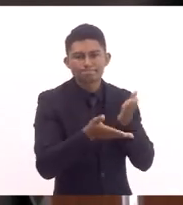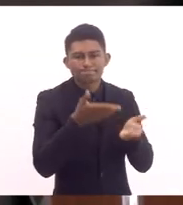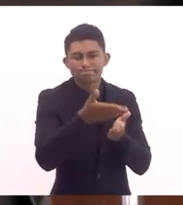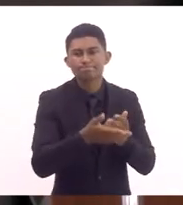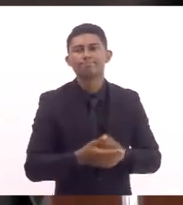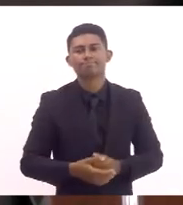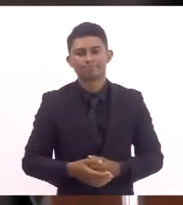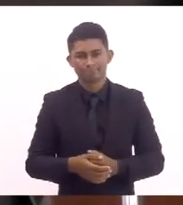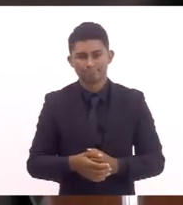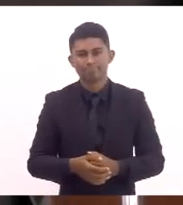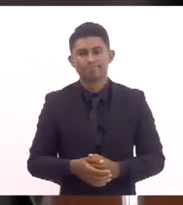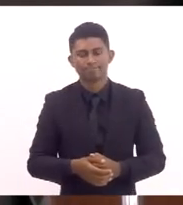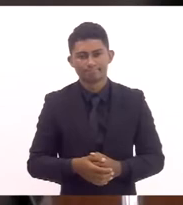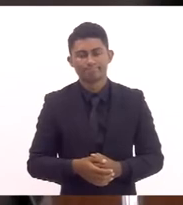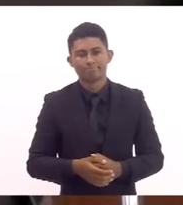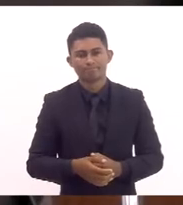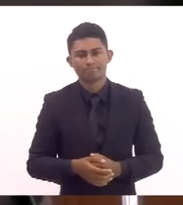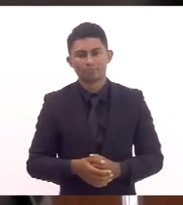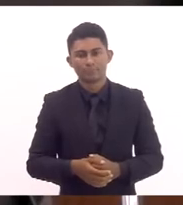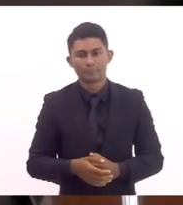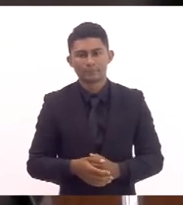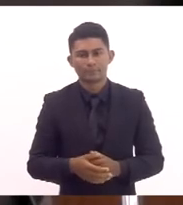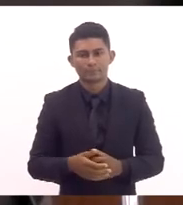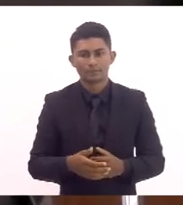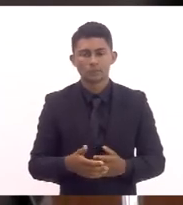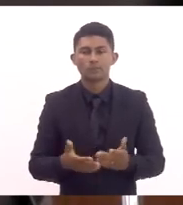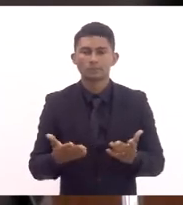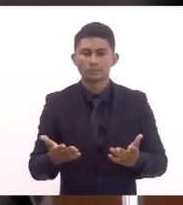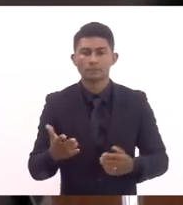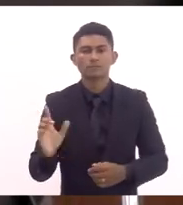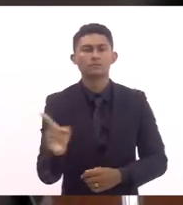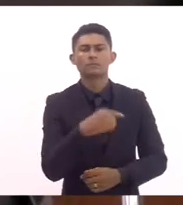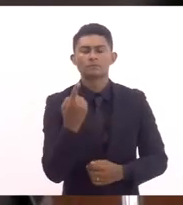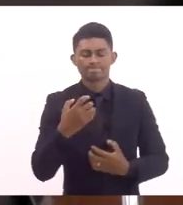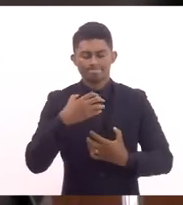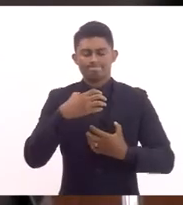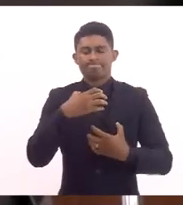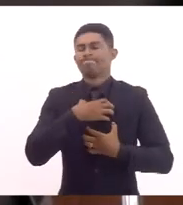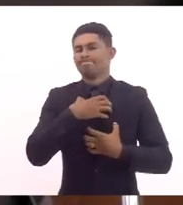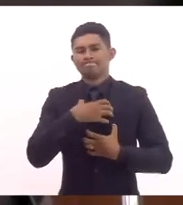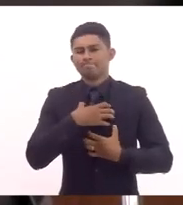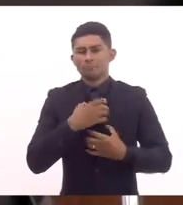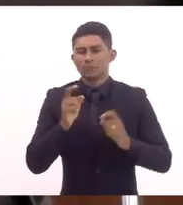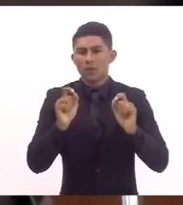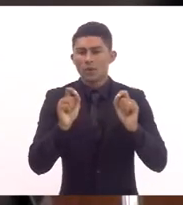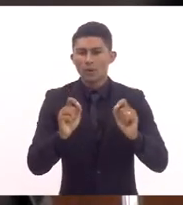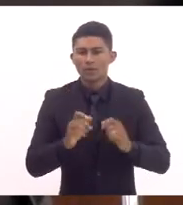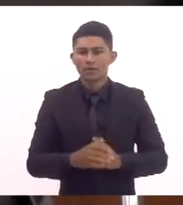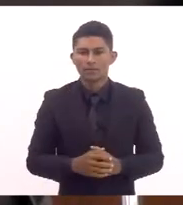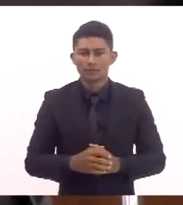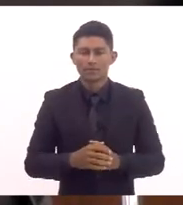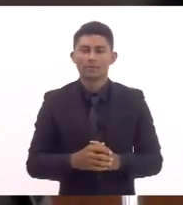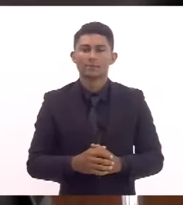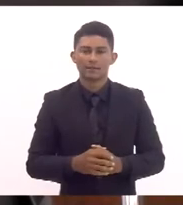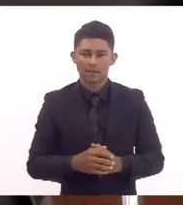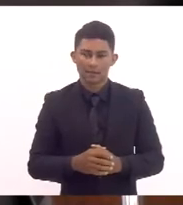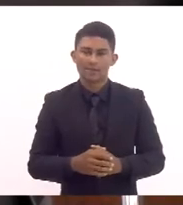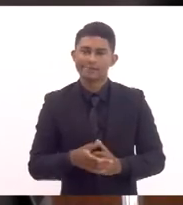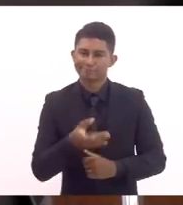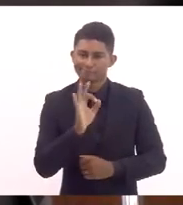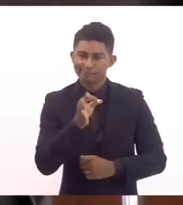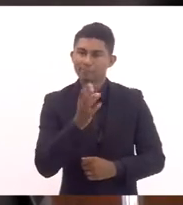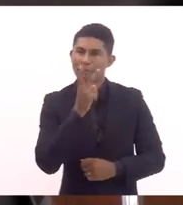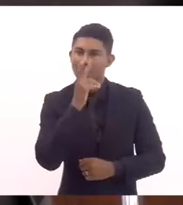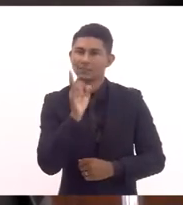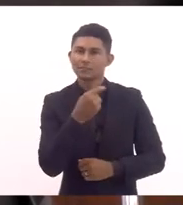processo né é de gravidez do puerpério nós nos sentimos parte também como foi